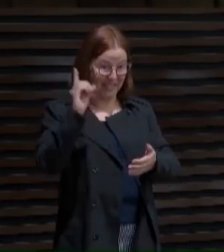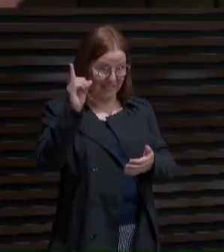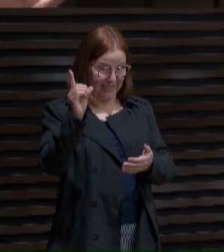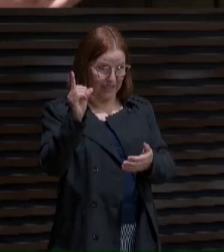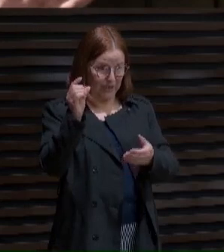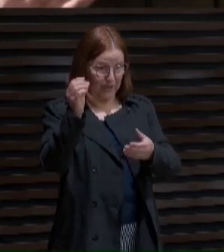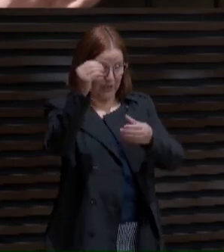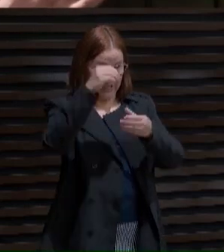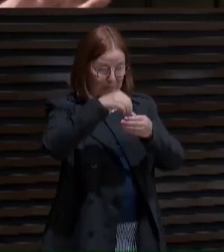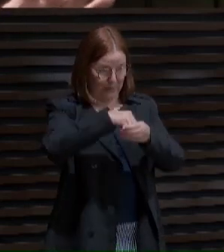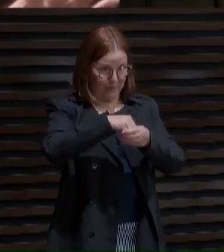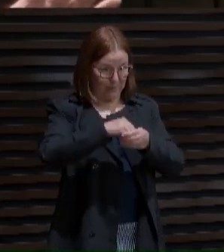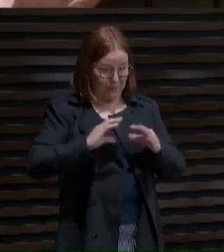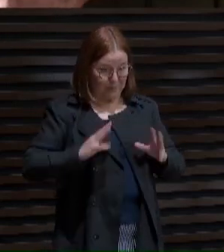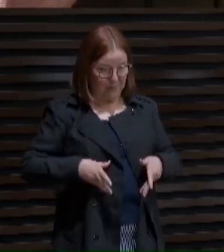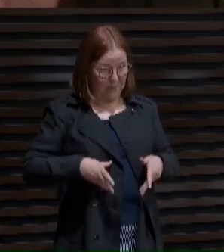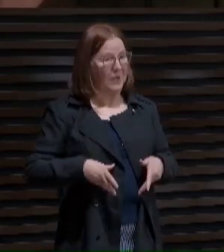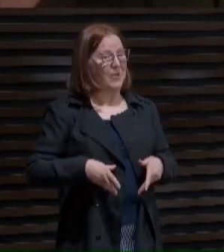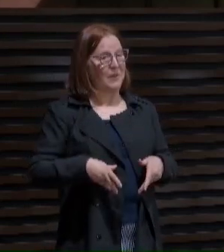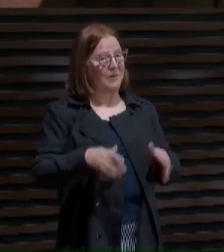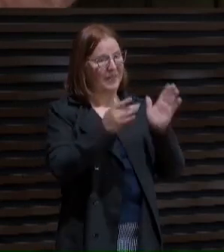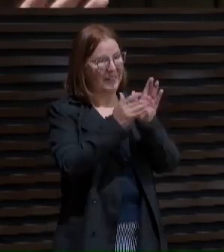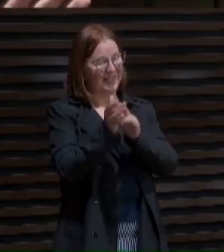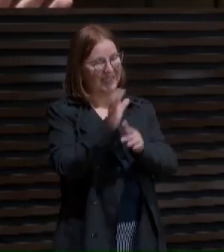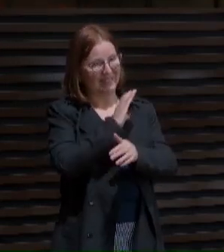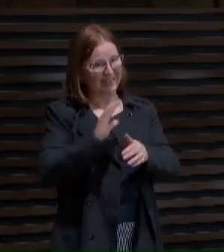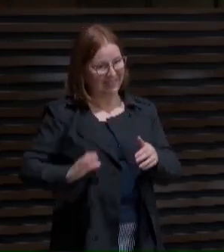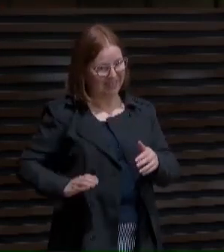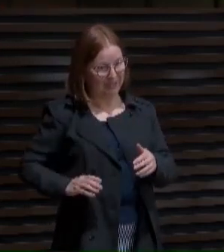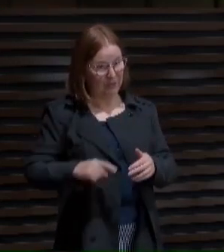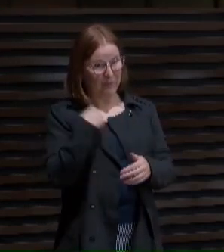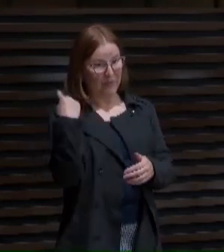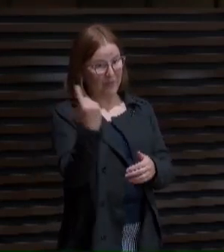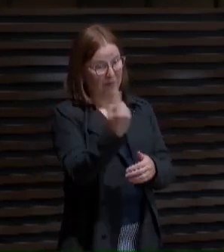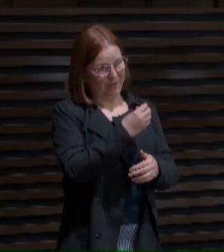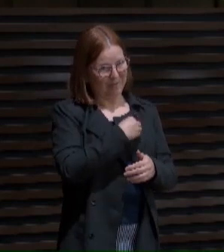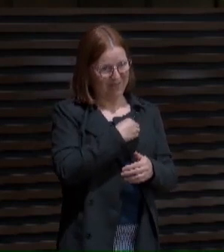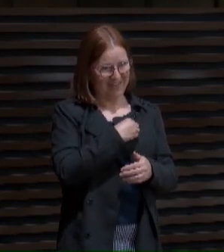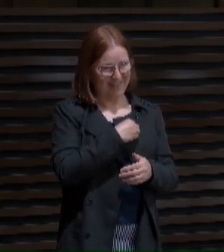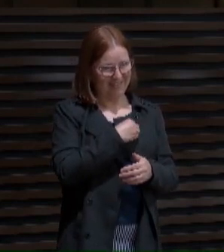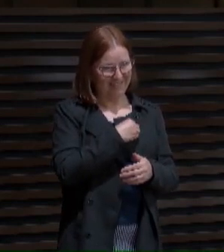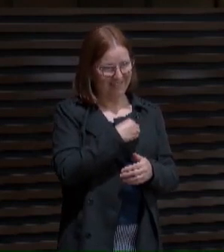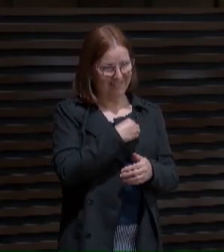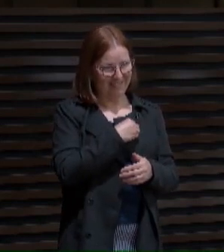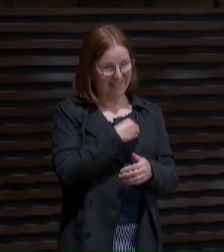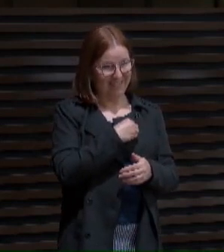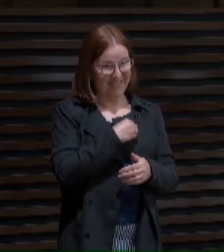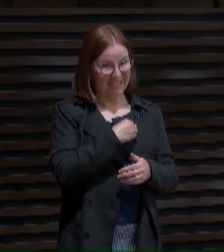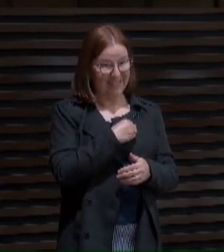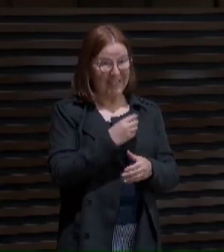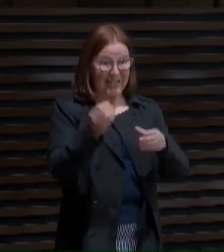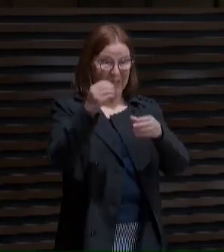em Cristo e imputa a justiça de Cristo aos crentes pecadores. É